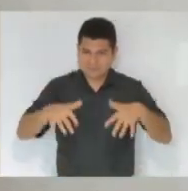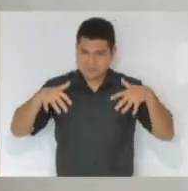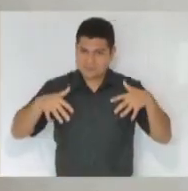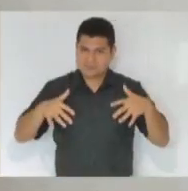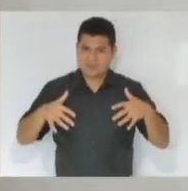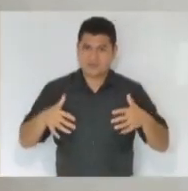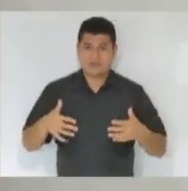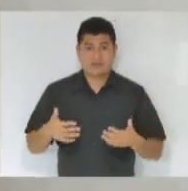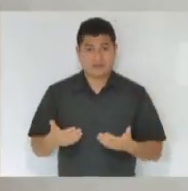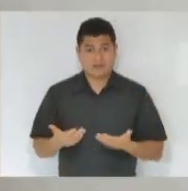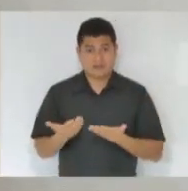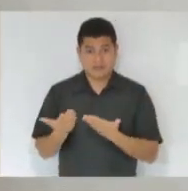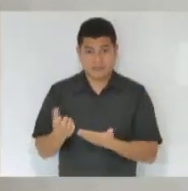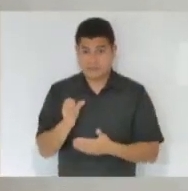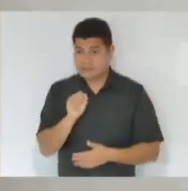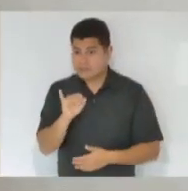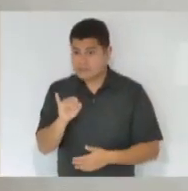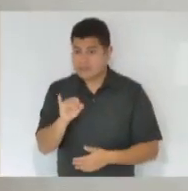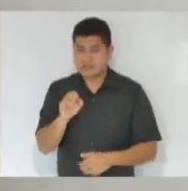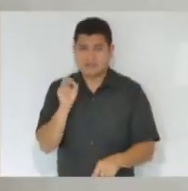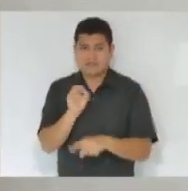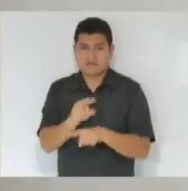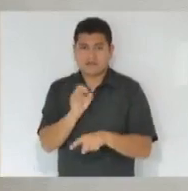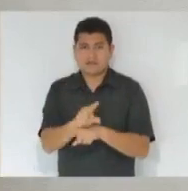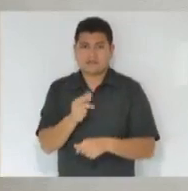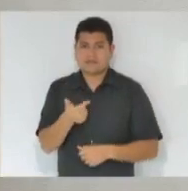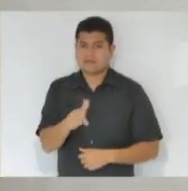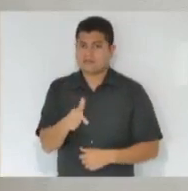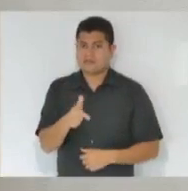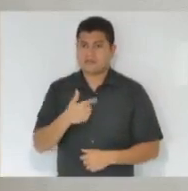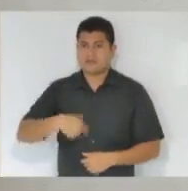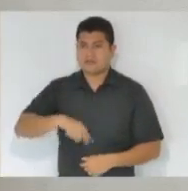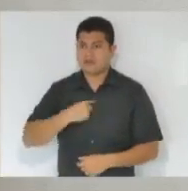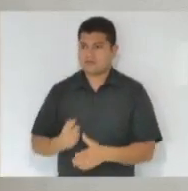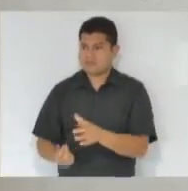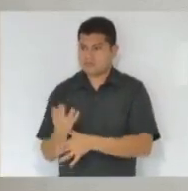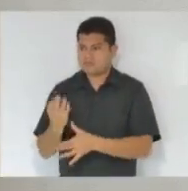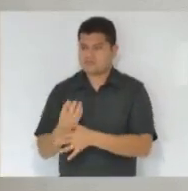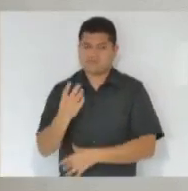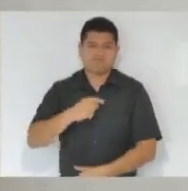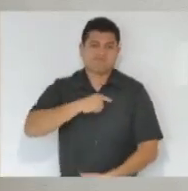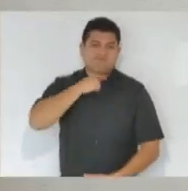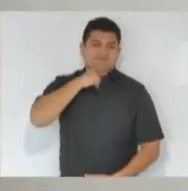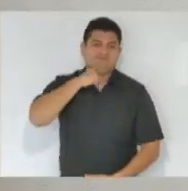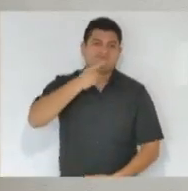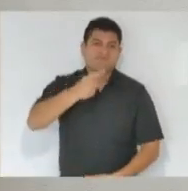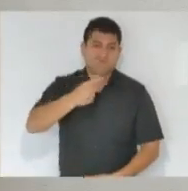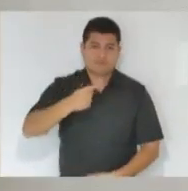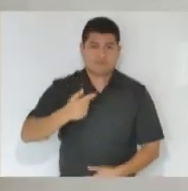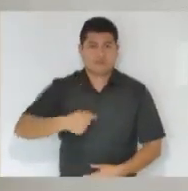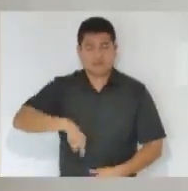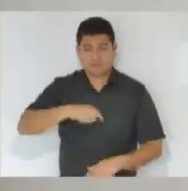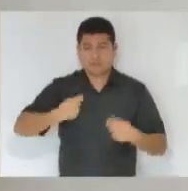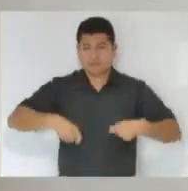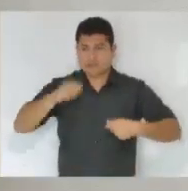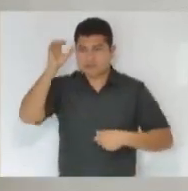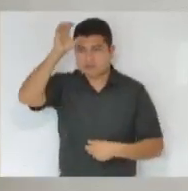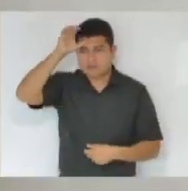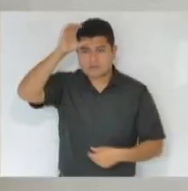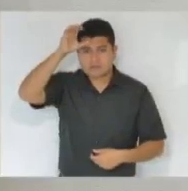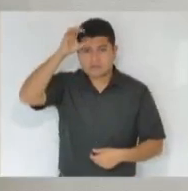sem esses defensivos nós não temos produção. Então, nós temos que ter consciência e nós temos que